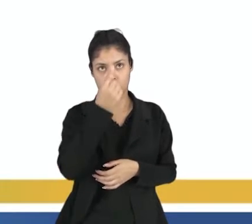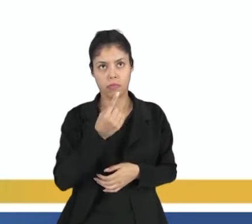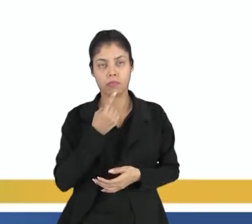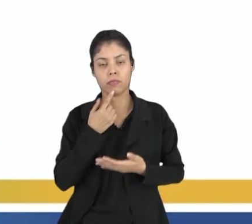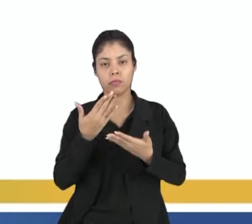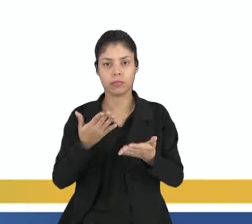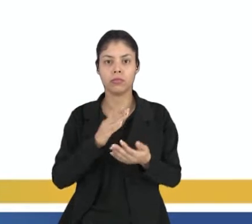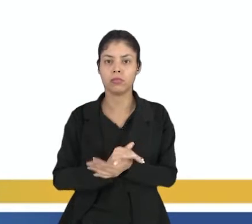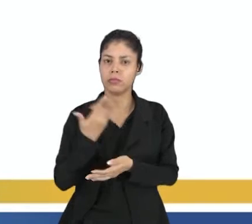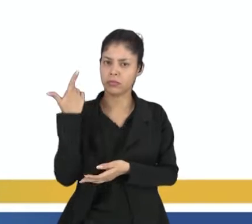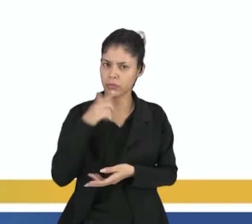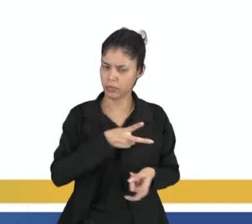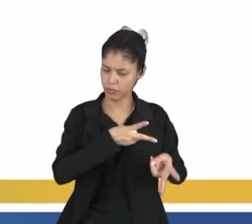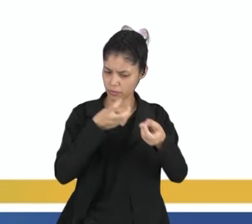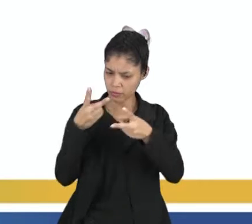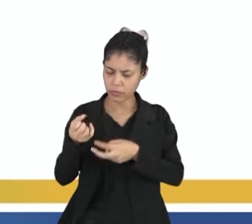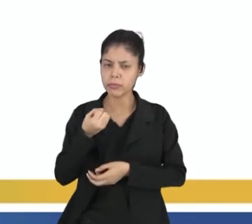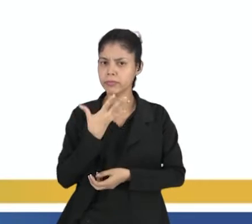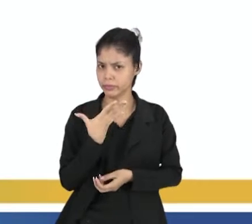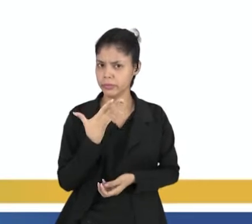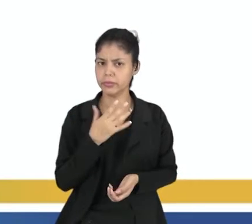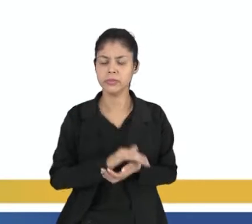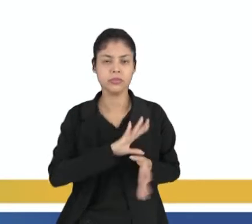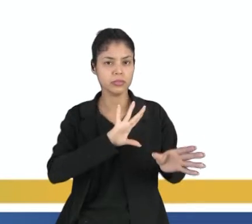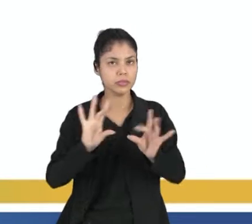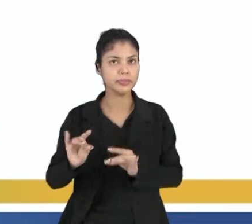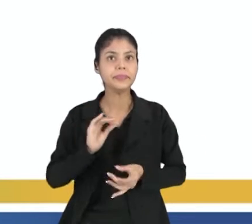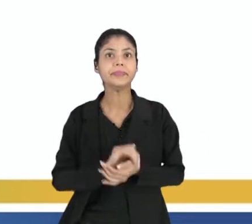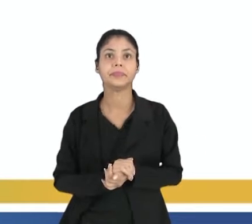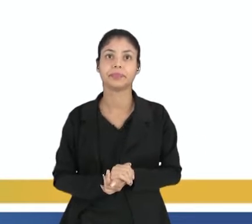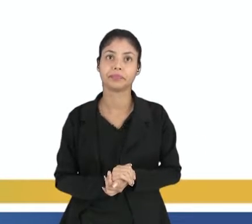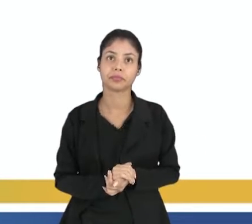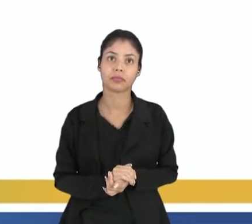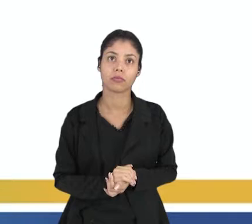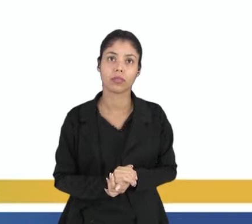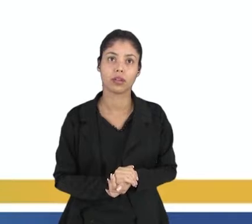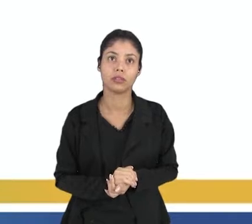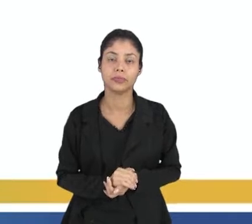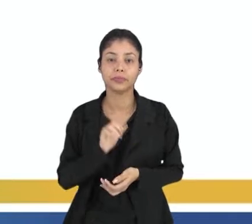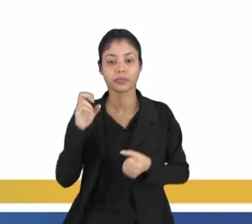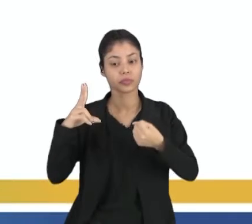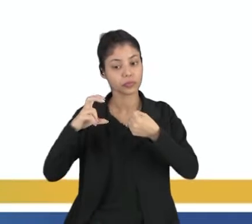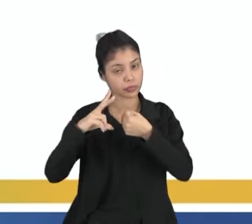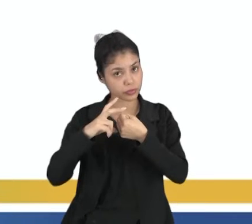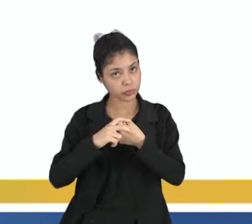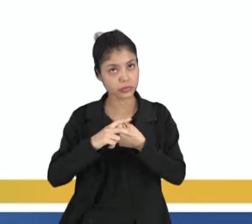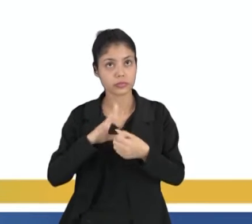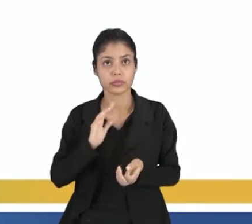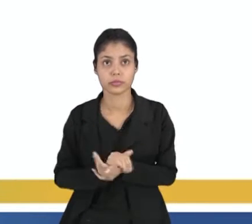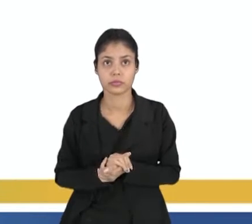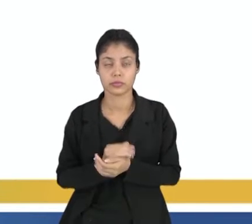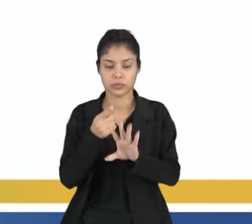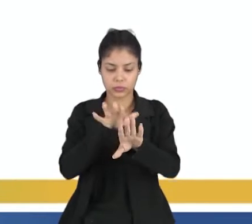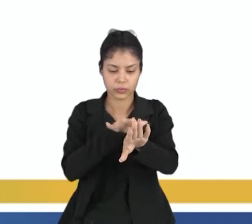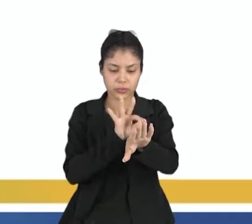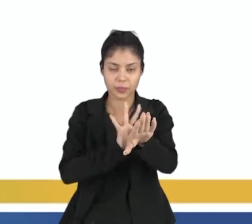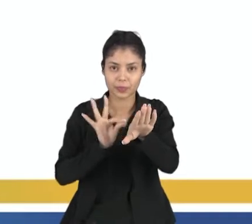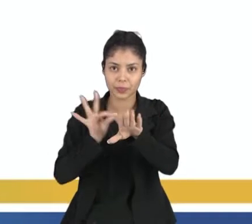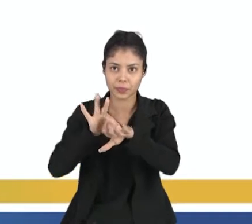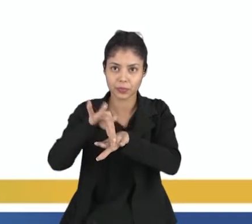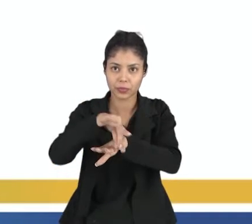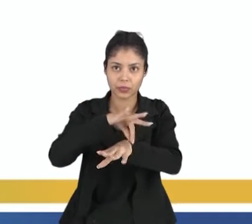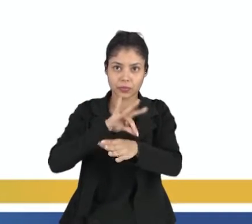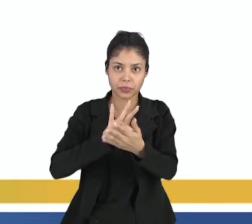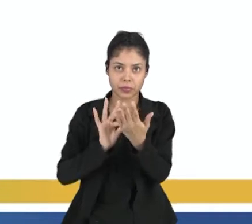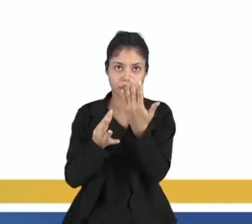se vocês conseguirem observar bem, vem os sintomas do vírus. Manchas no corpo, e aí a